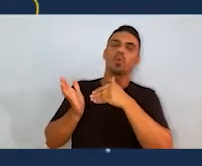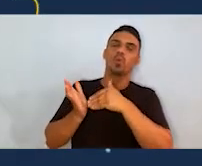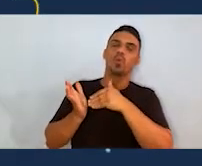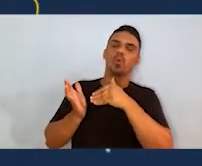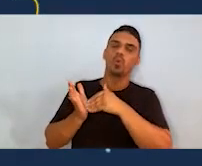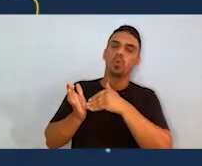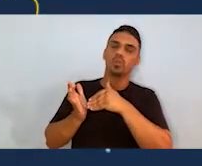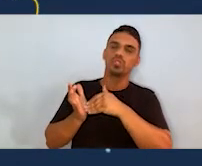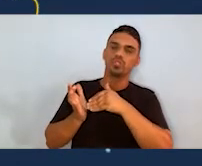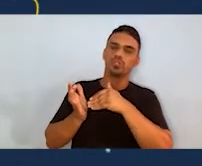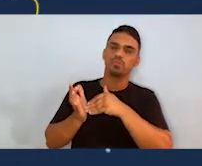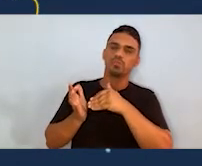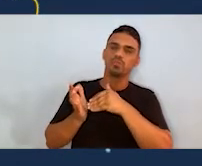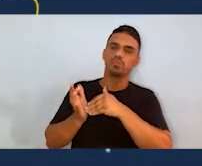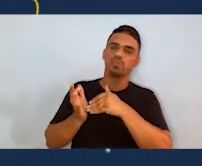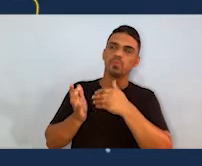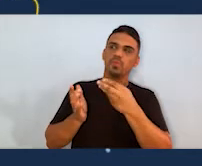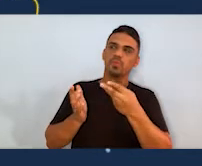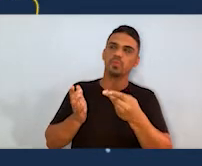último...